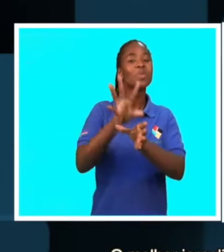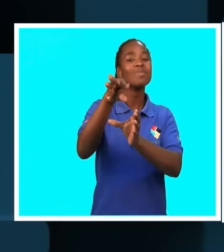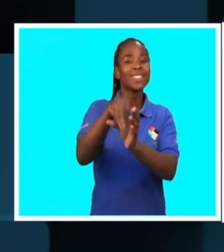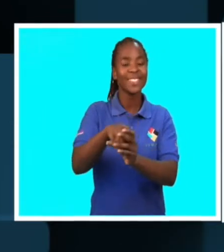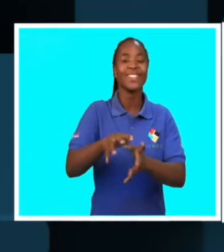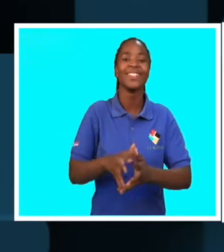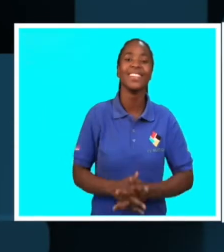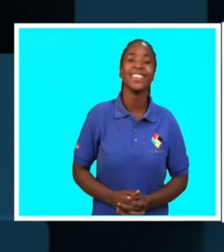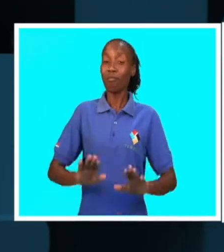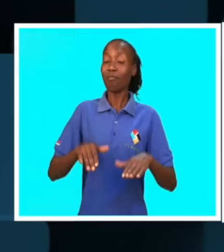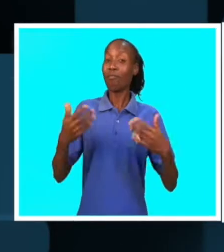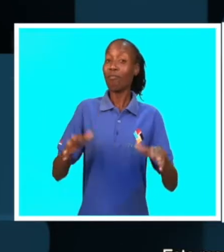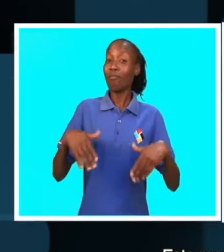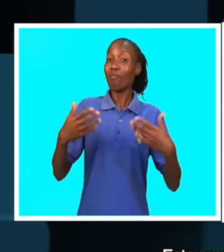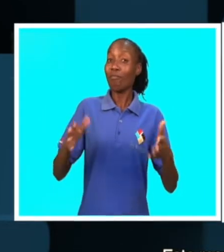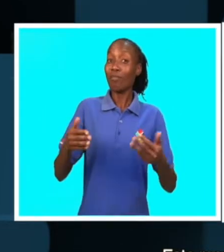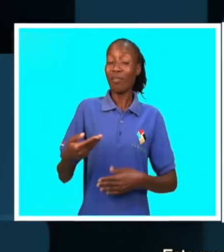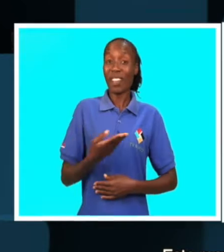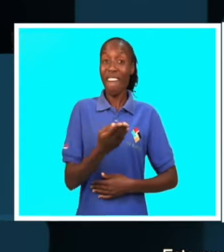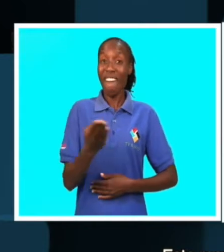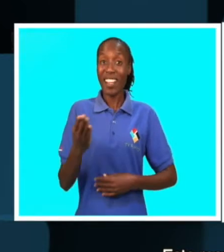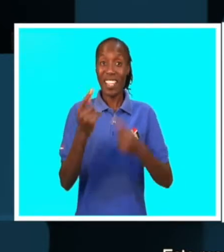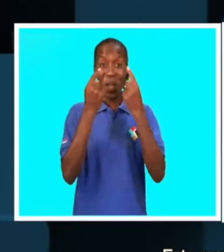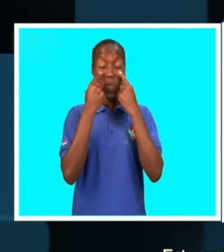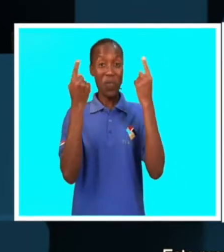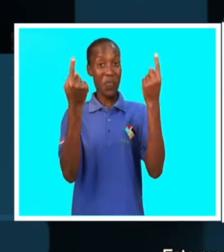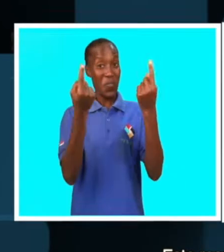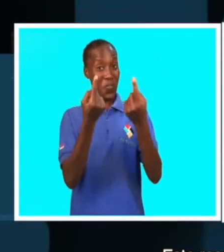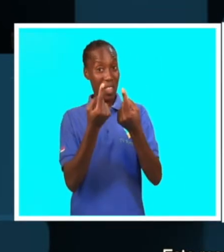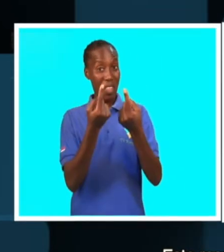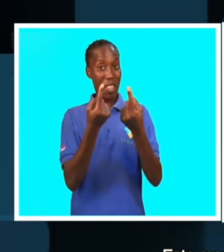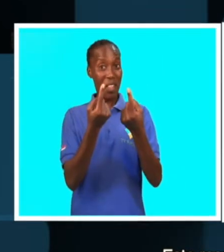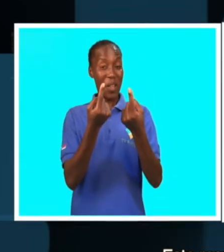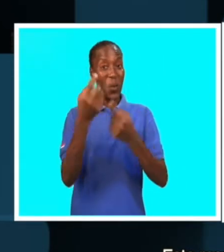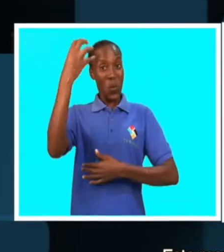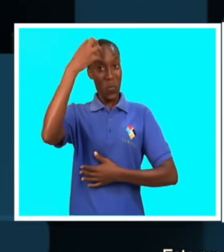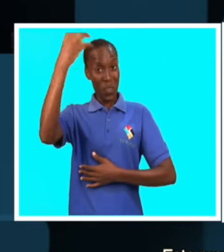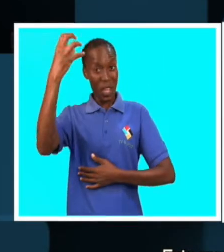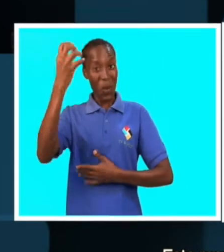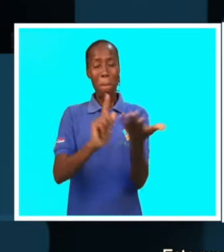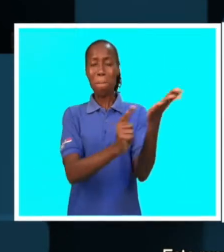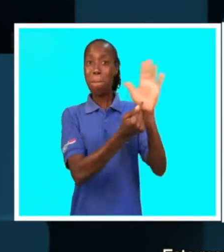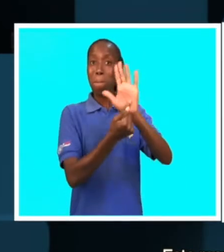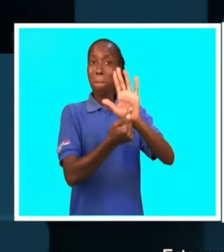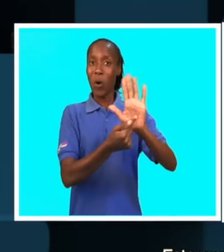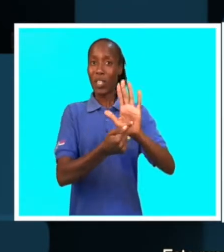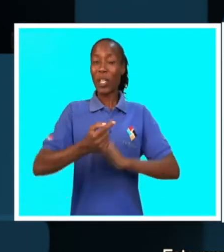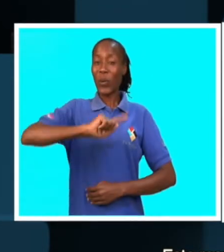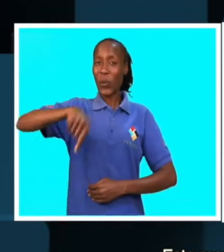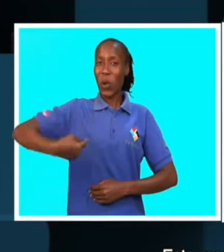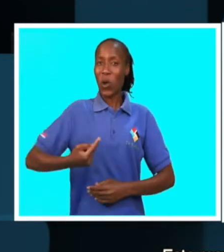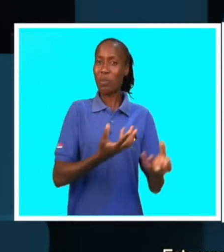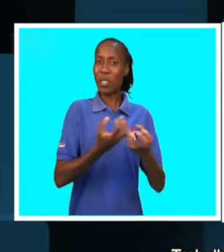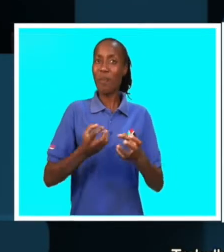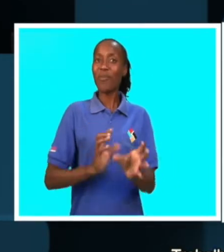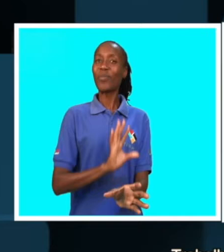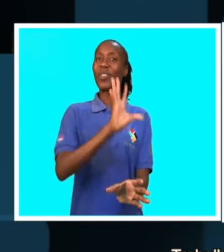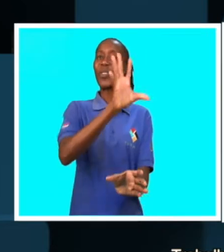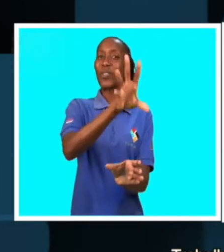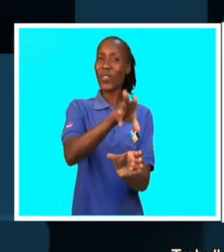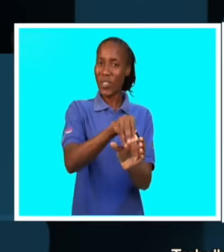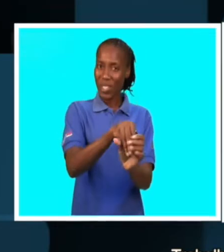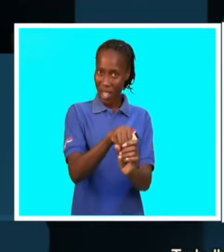social do conhecimento é mostra que nós precisamos de uma sociedade inclusiva